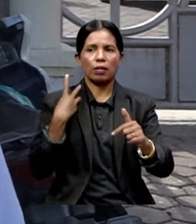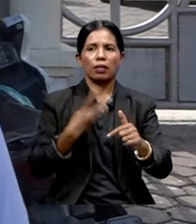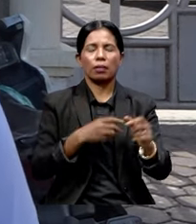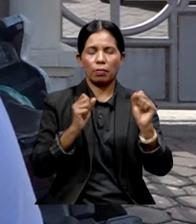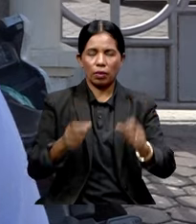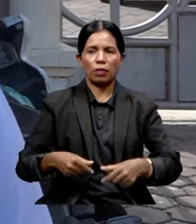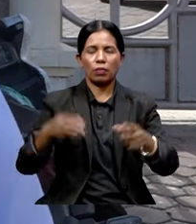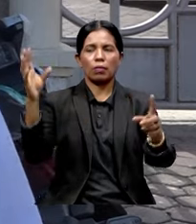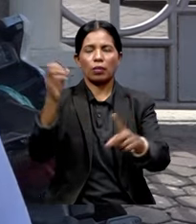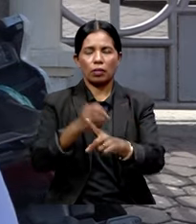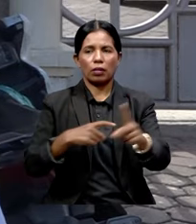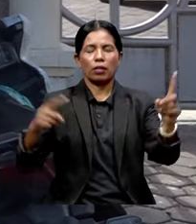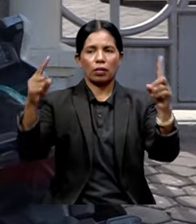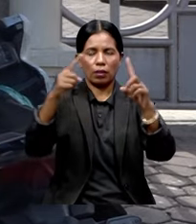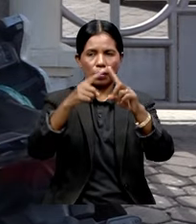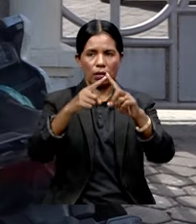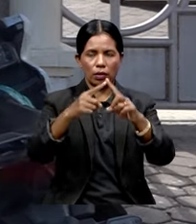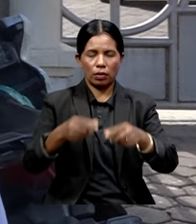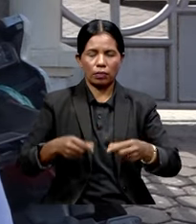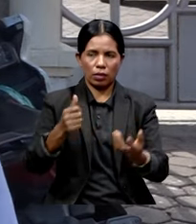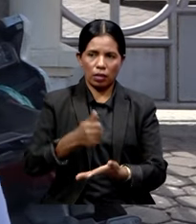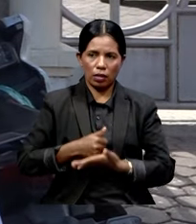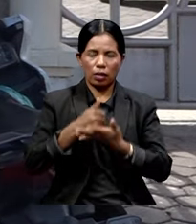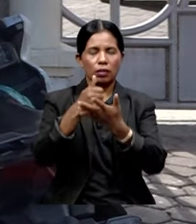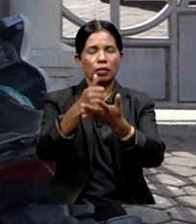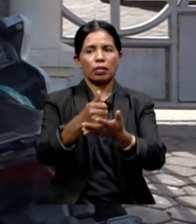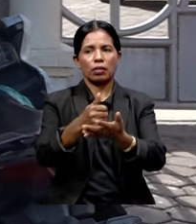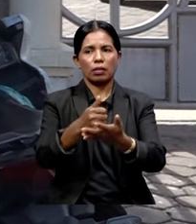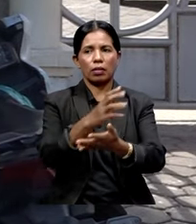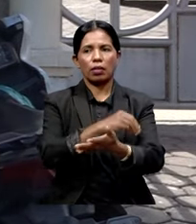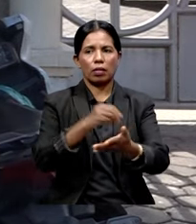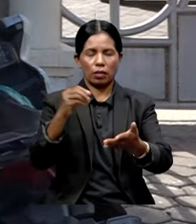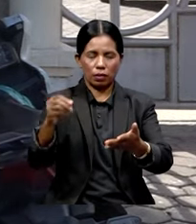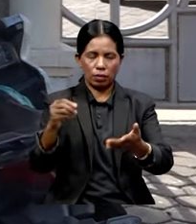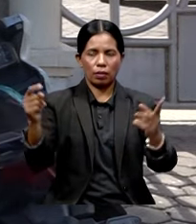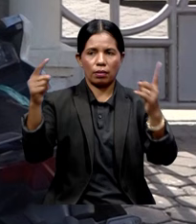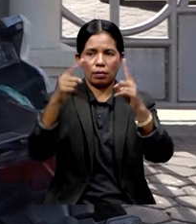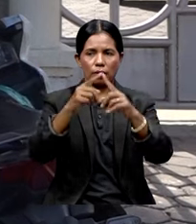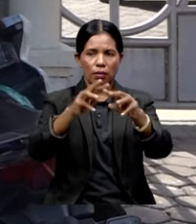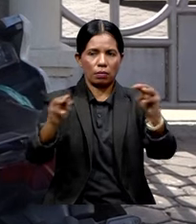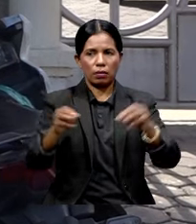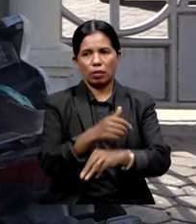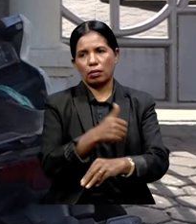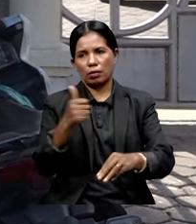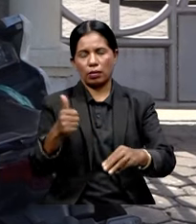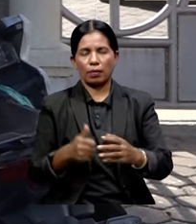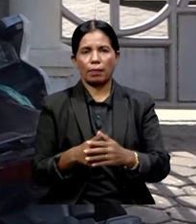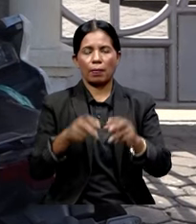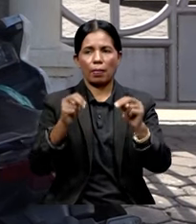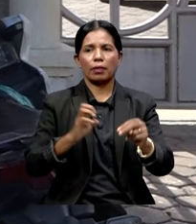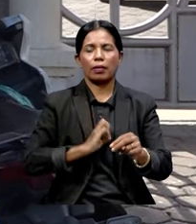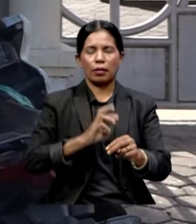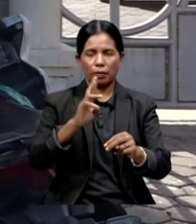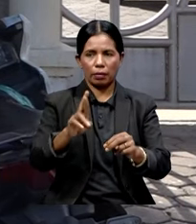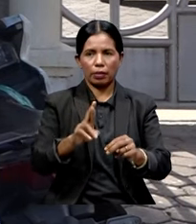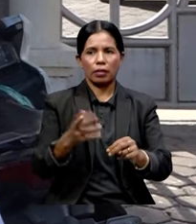foi oportunidade tam bele bas foi assistência ba município sira sercelo não temos Hermera wanhira